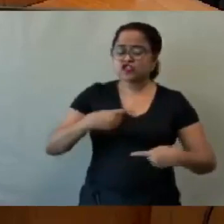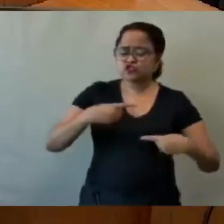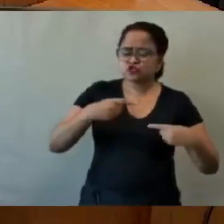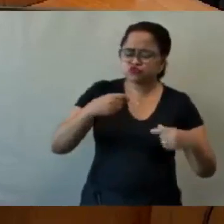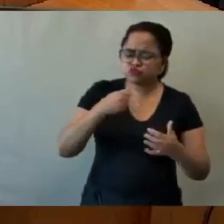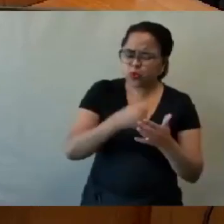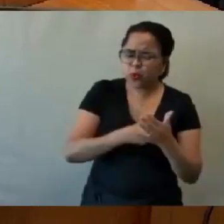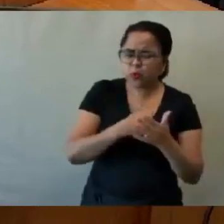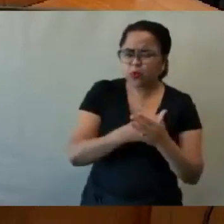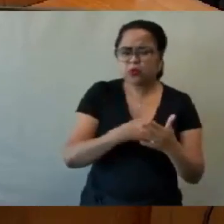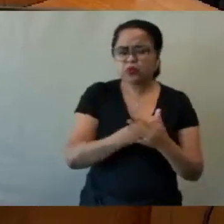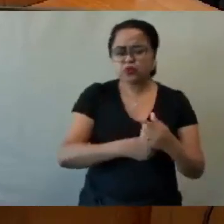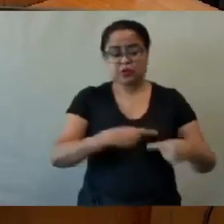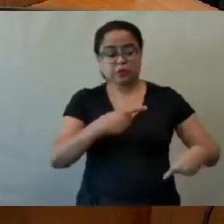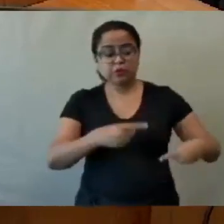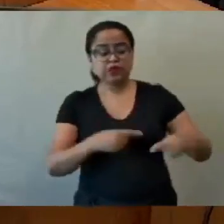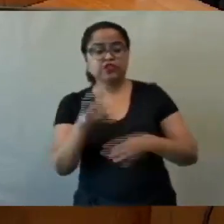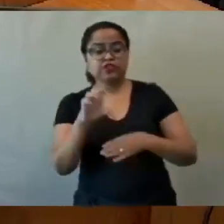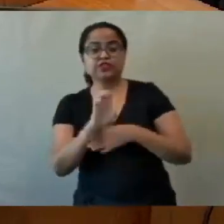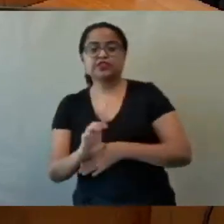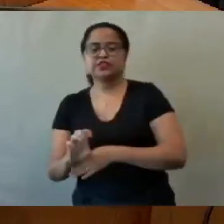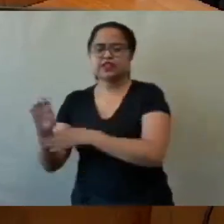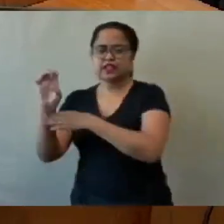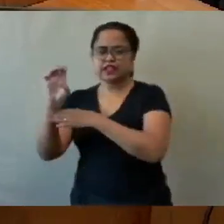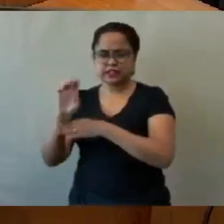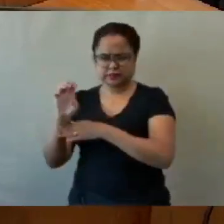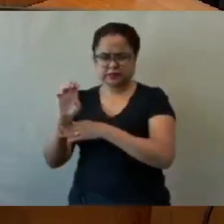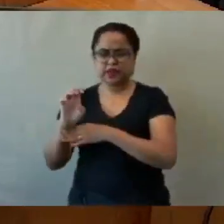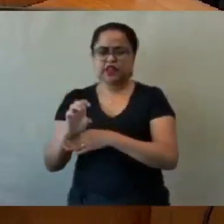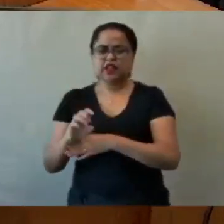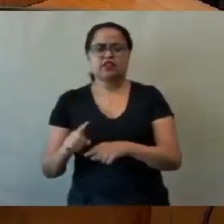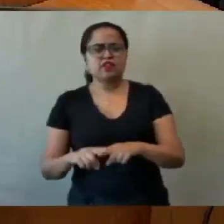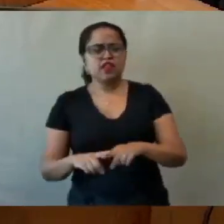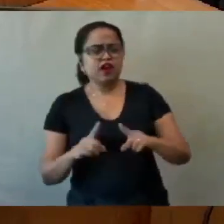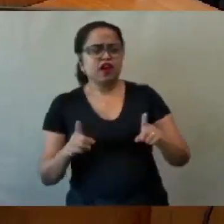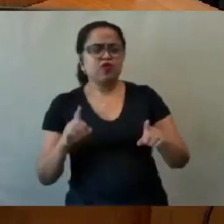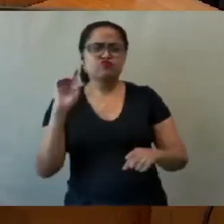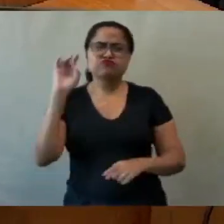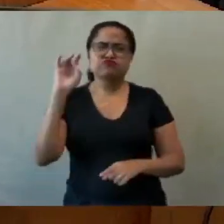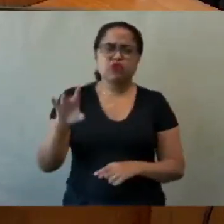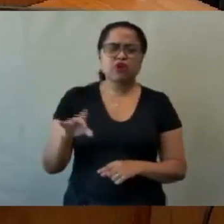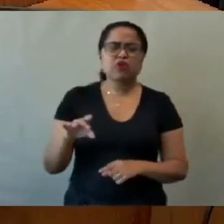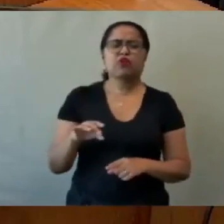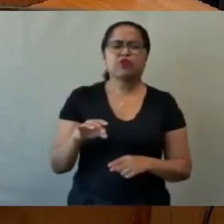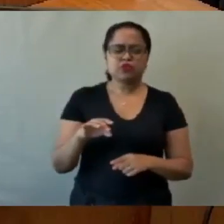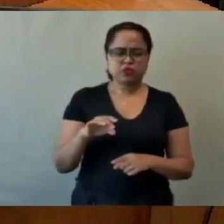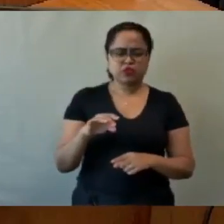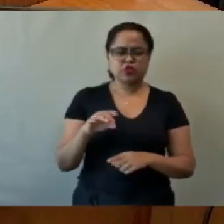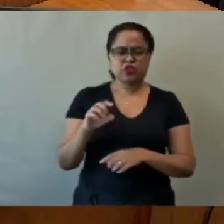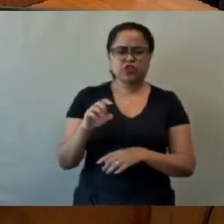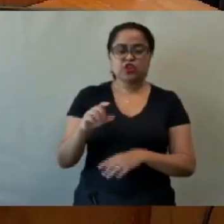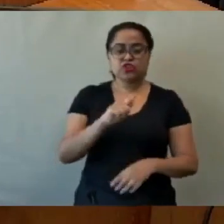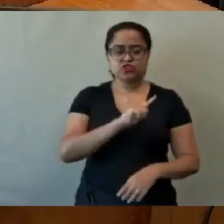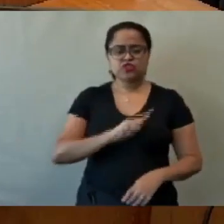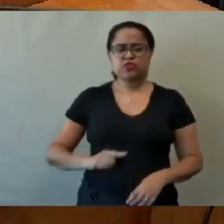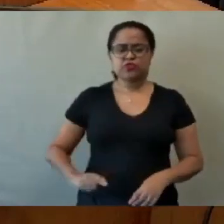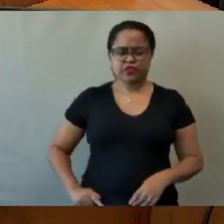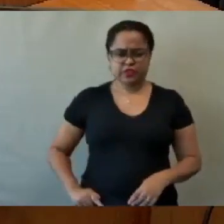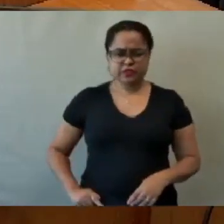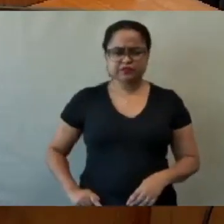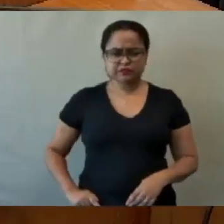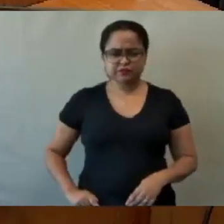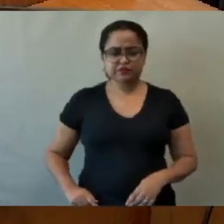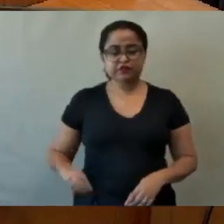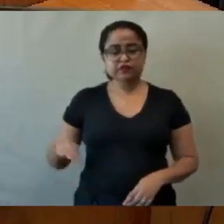as políticas não podem ser só de governos. Então, eu queria falar que a gente está muito feliz, porque nesse mês de maio é o mês da